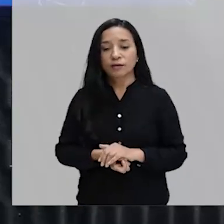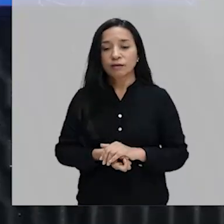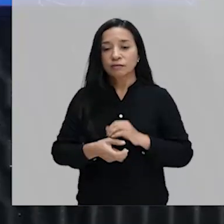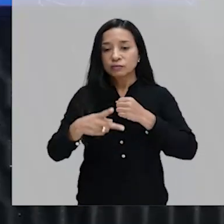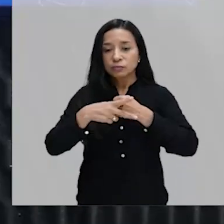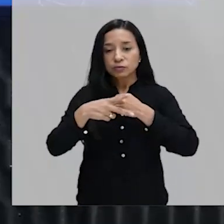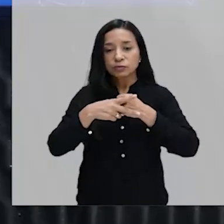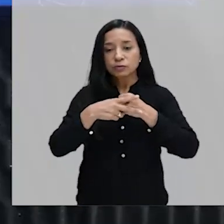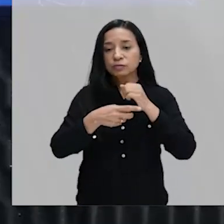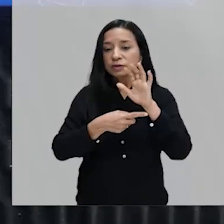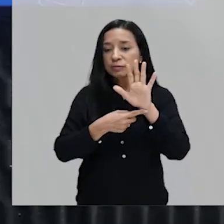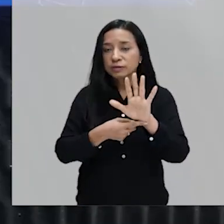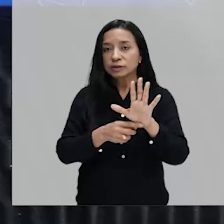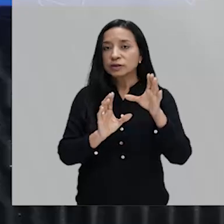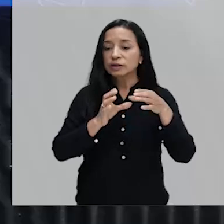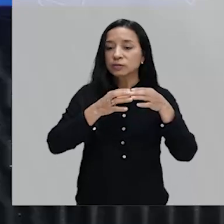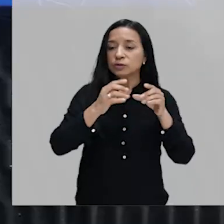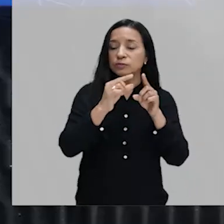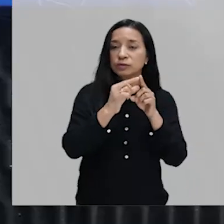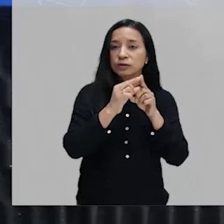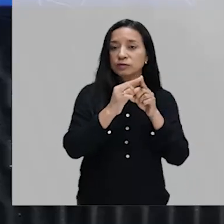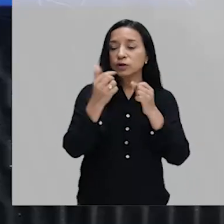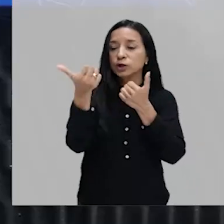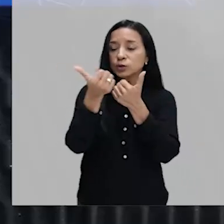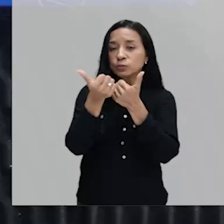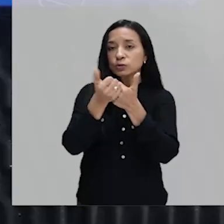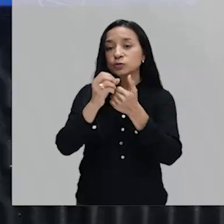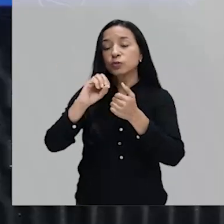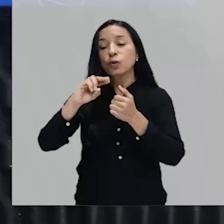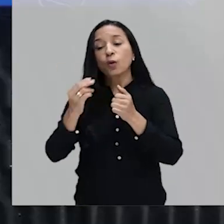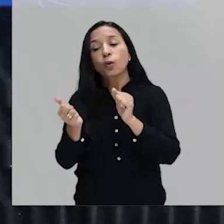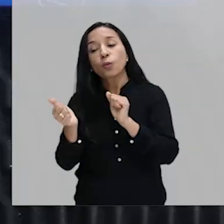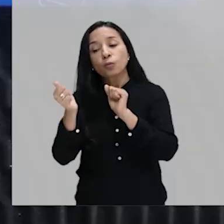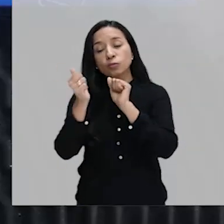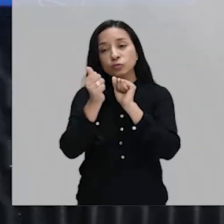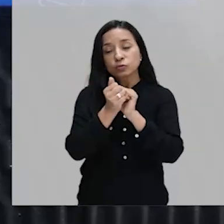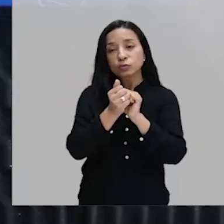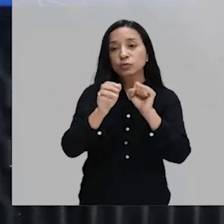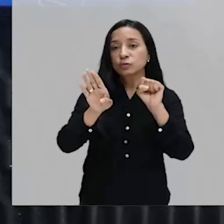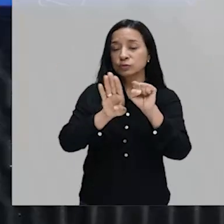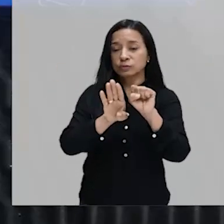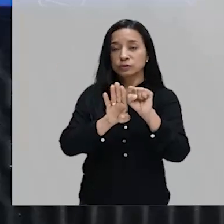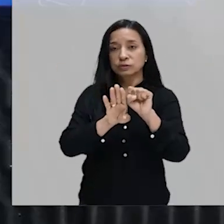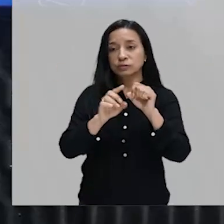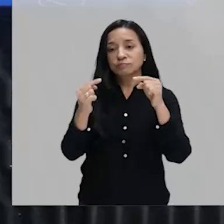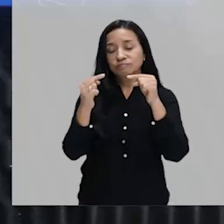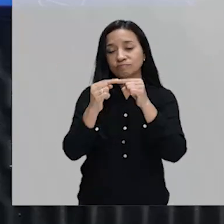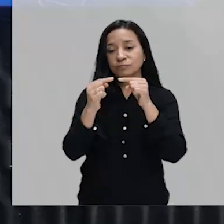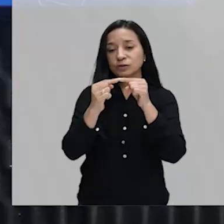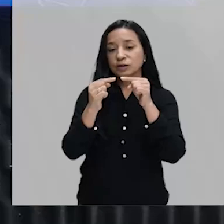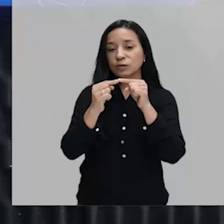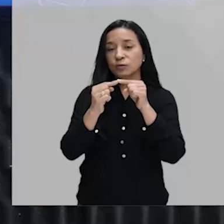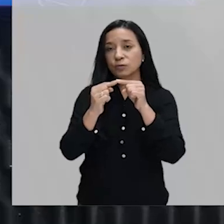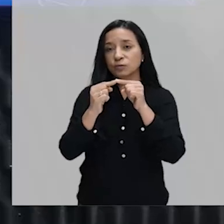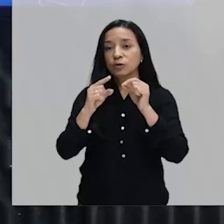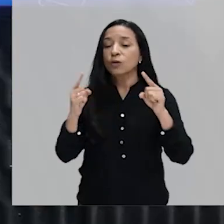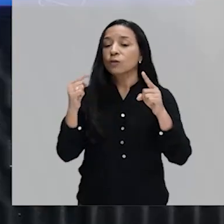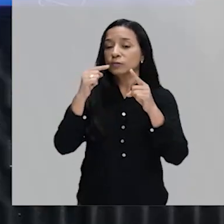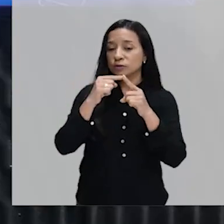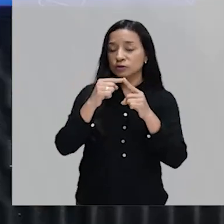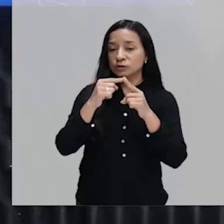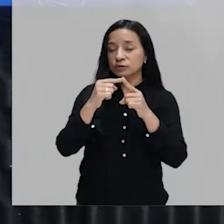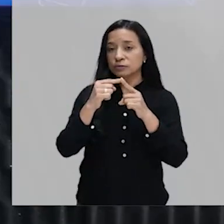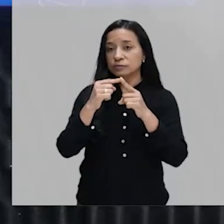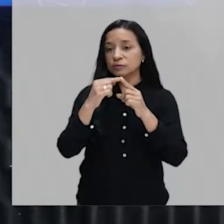que substitui ou acompanha os substantivos. De acordo com a função que exerce, eles são classificados em 7